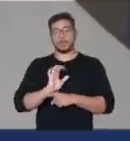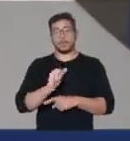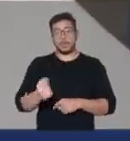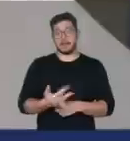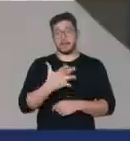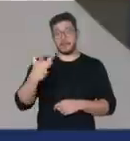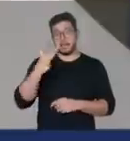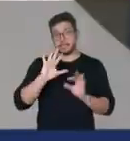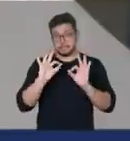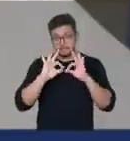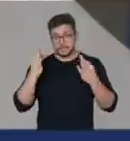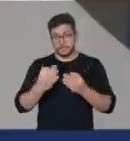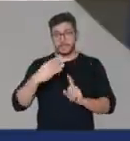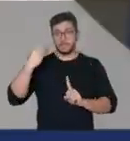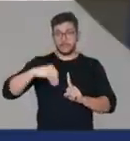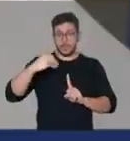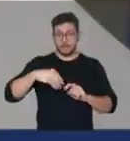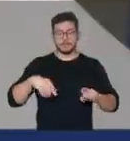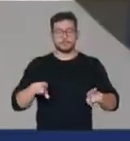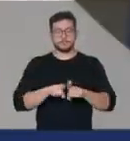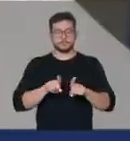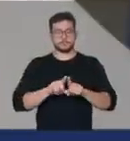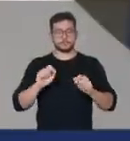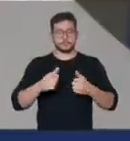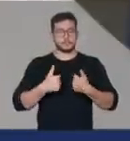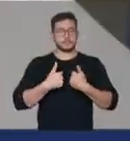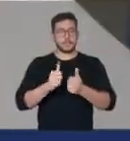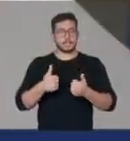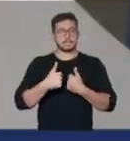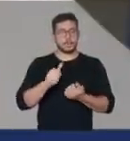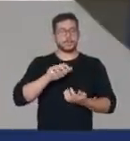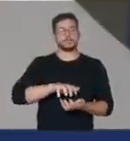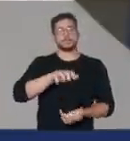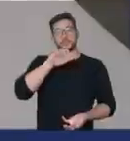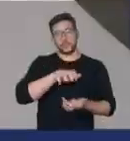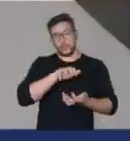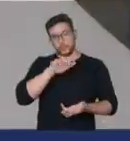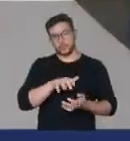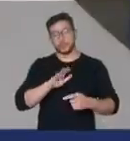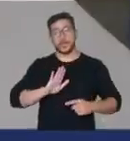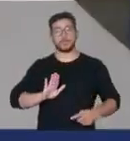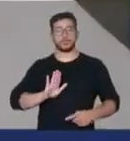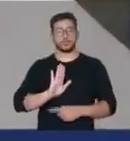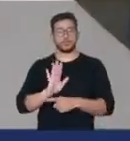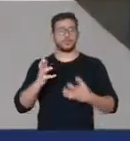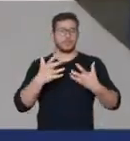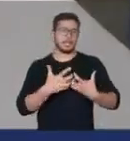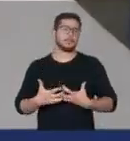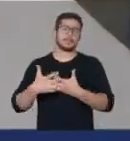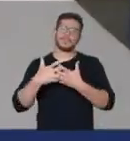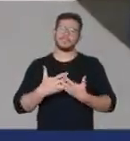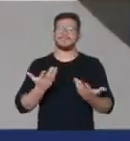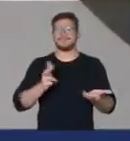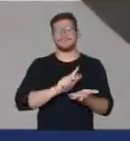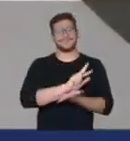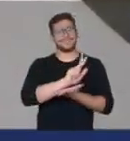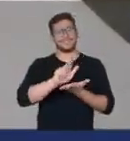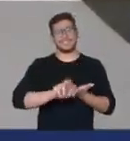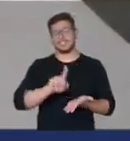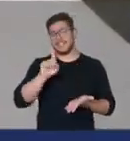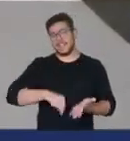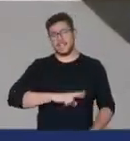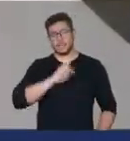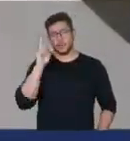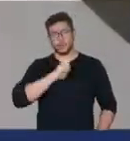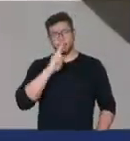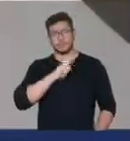em vulnerabilidade, a questão do transporte para idoso, o auxílio para os caminhoneiros. Então, é emergência,